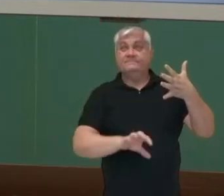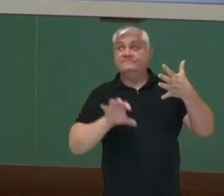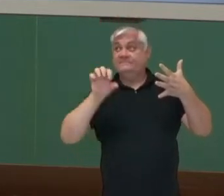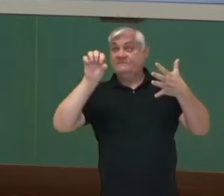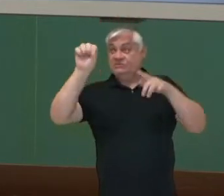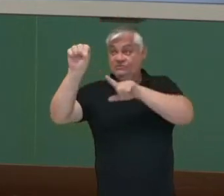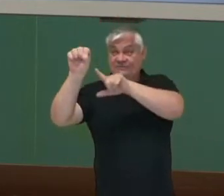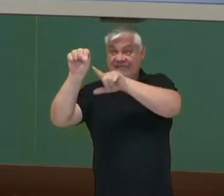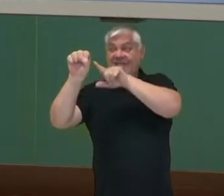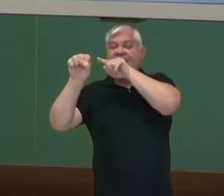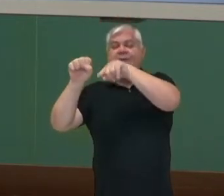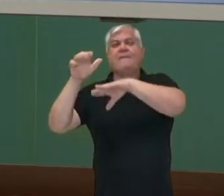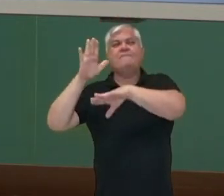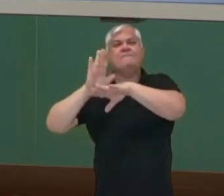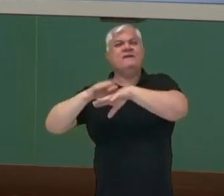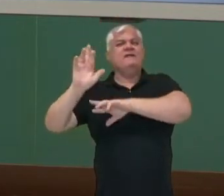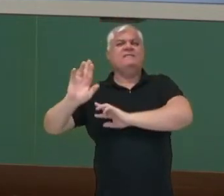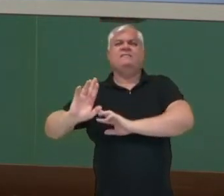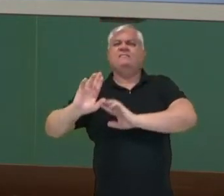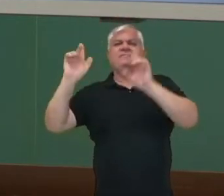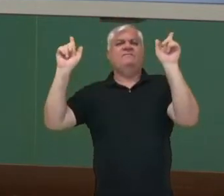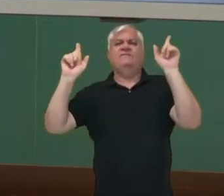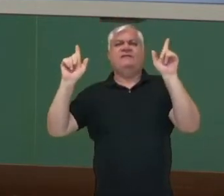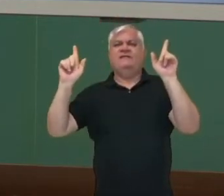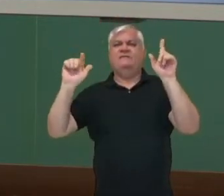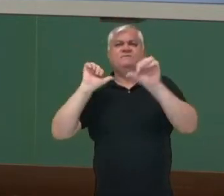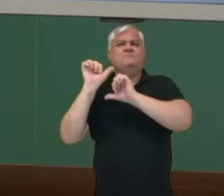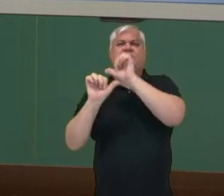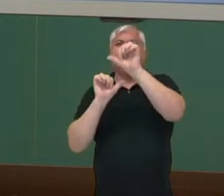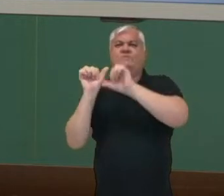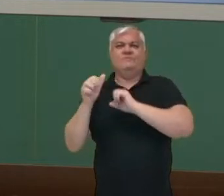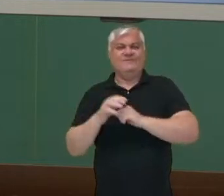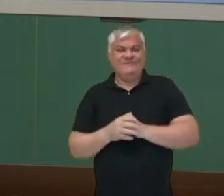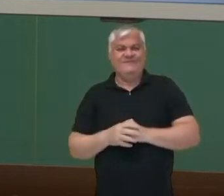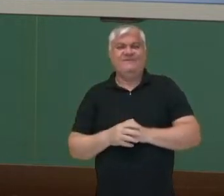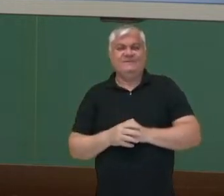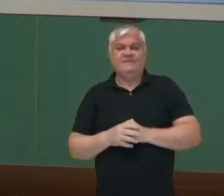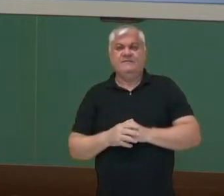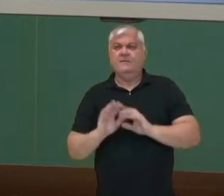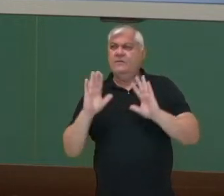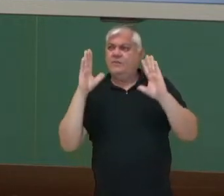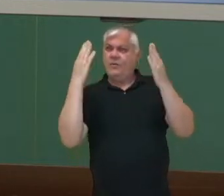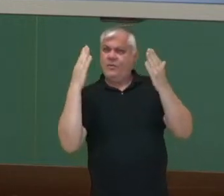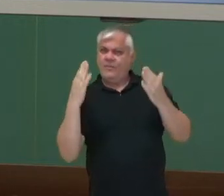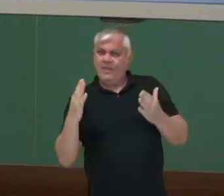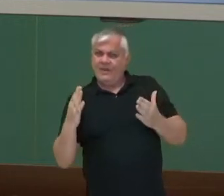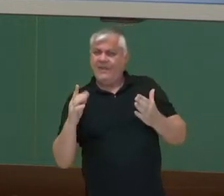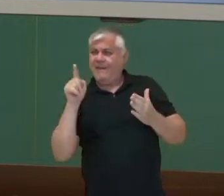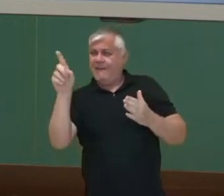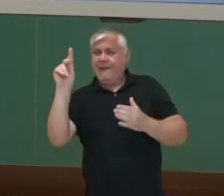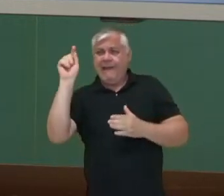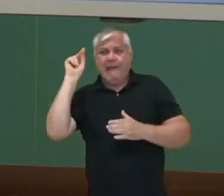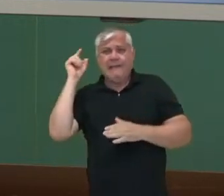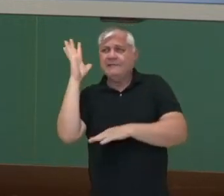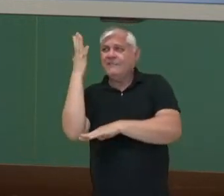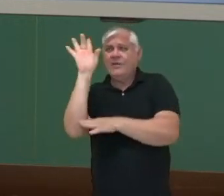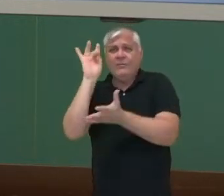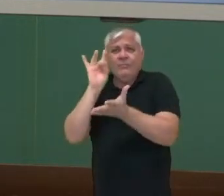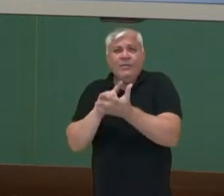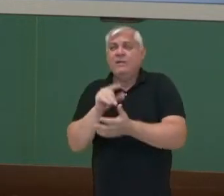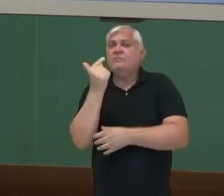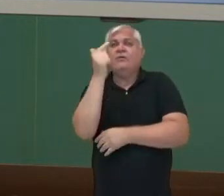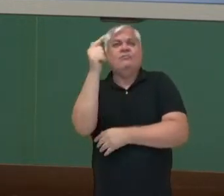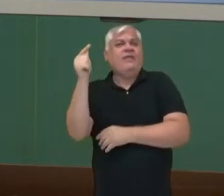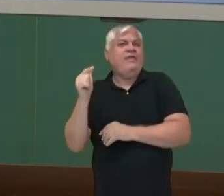que mais apresenta diferença de paisagens naturais, se a gente comparar a vegetação nativa. Então, se eu comparar o que